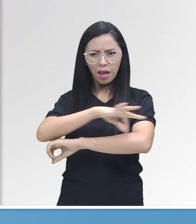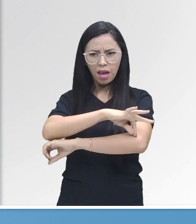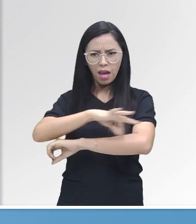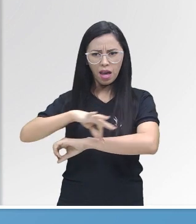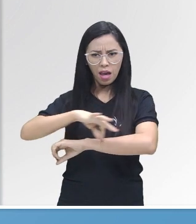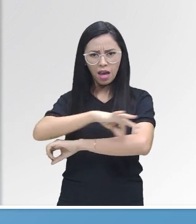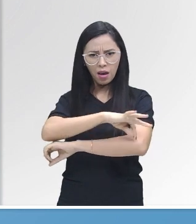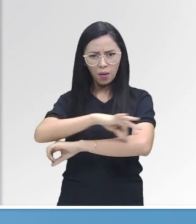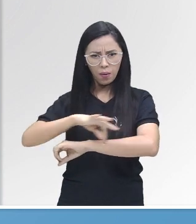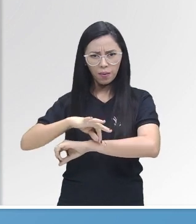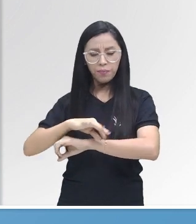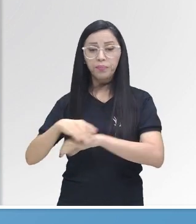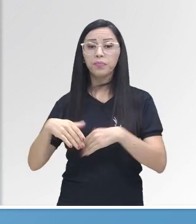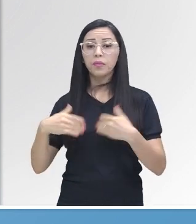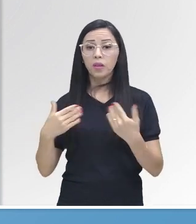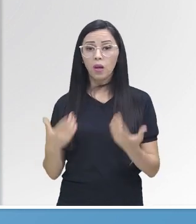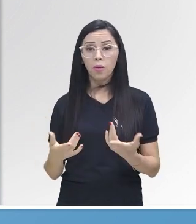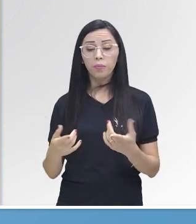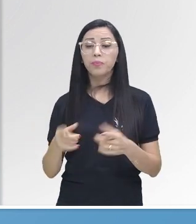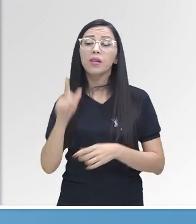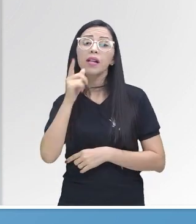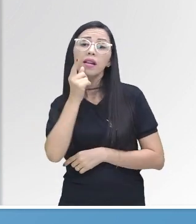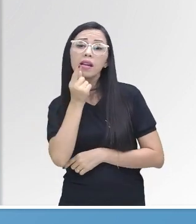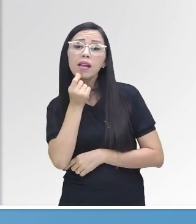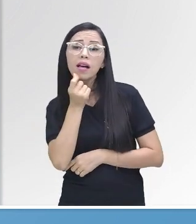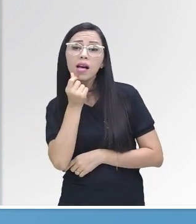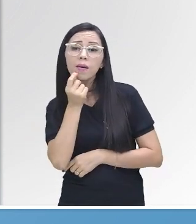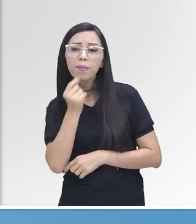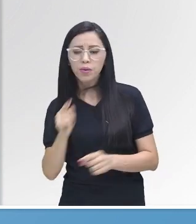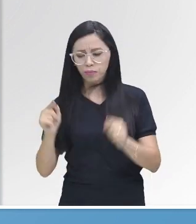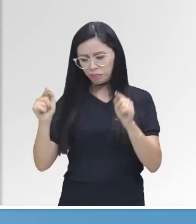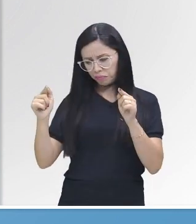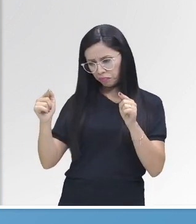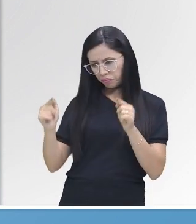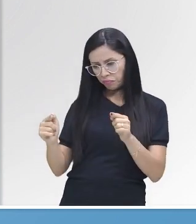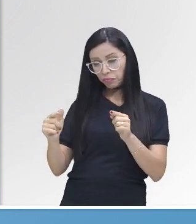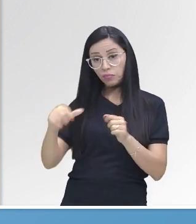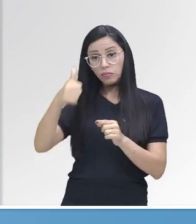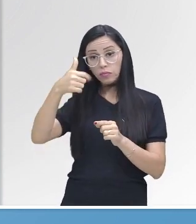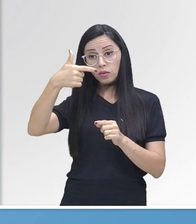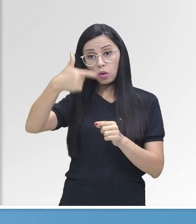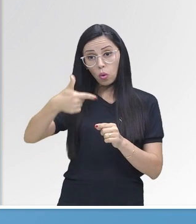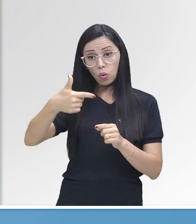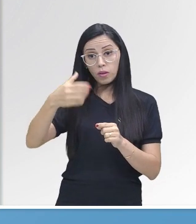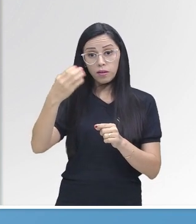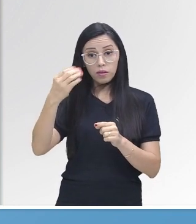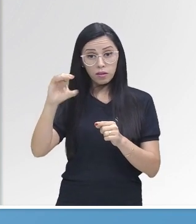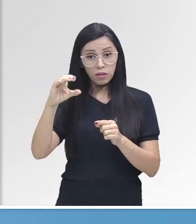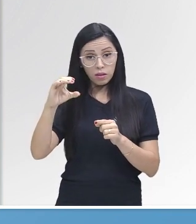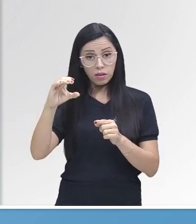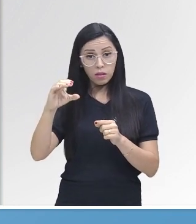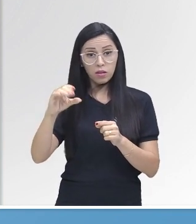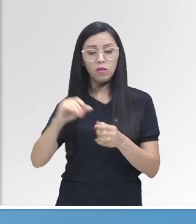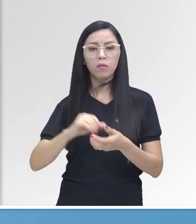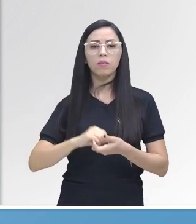esse lápis está medindo 12 centímetros. Tá, mas vamos lá.